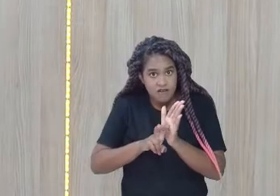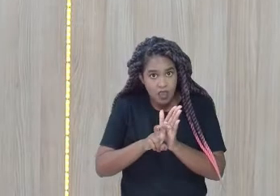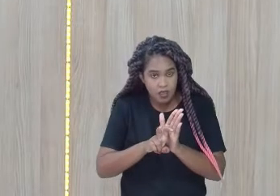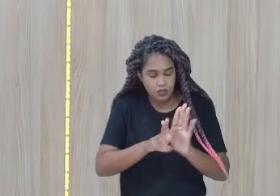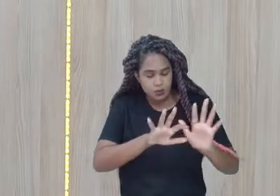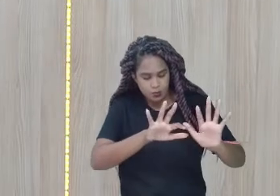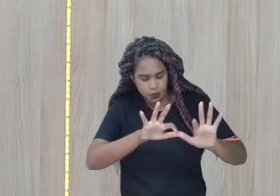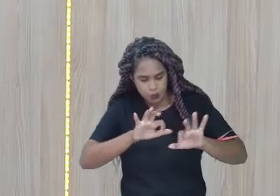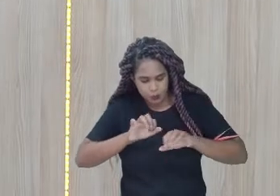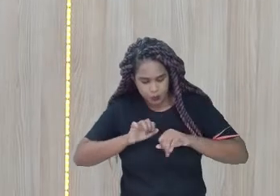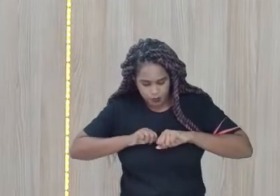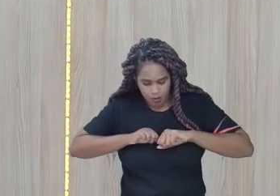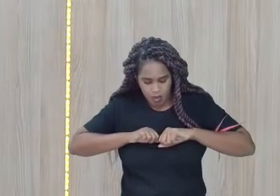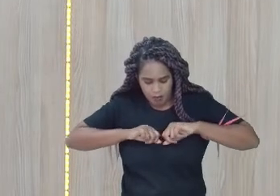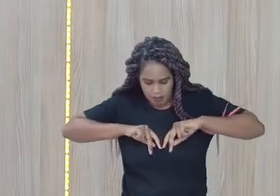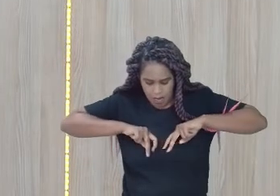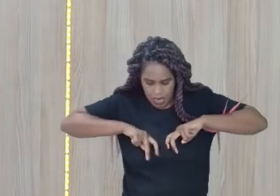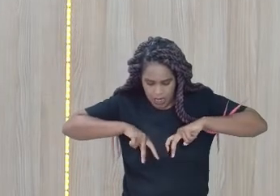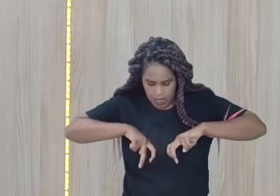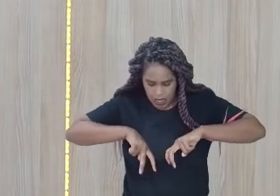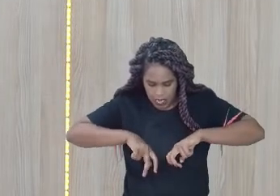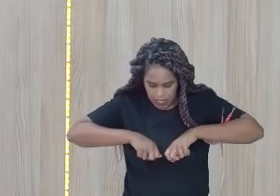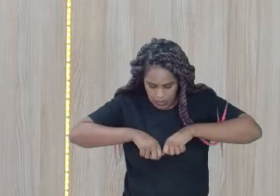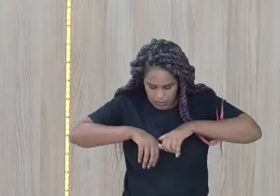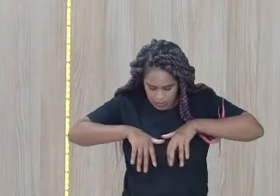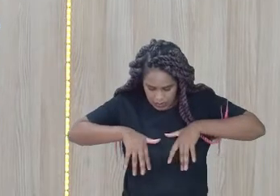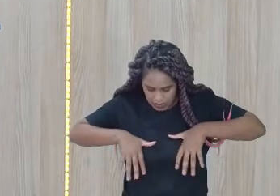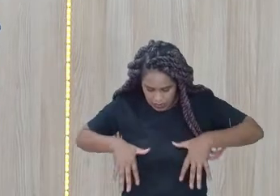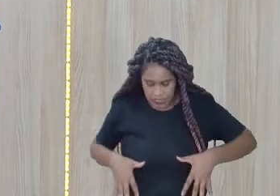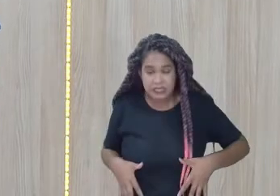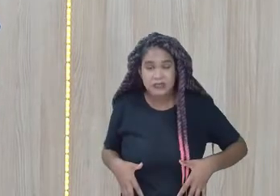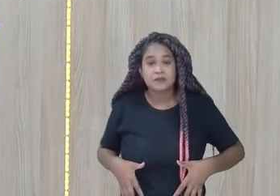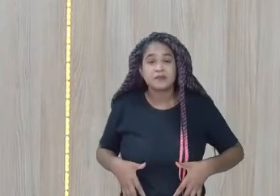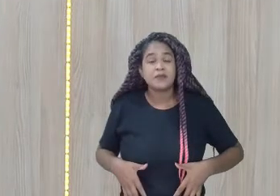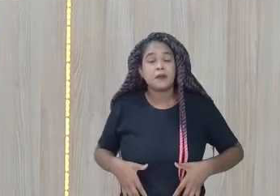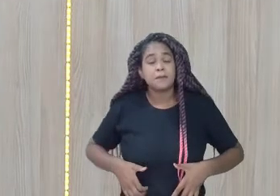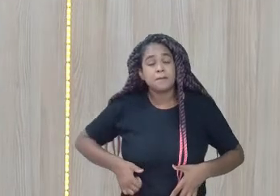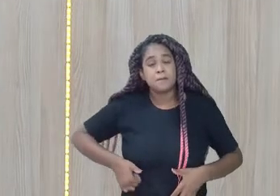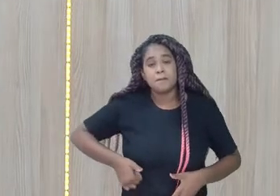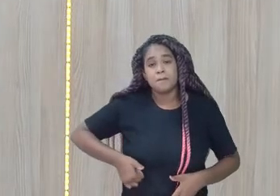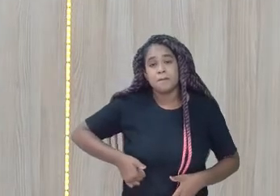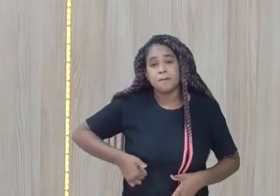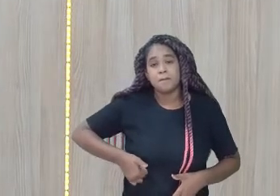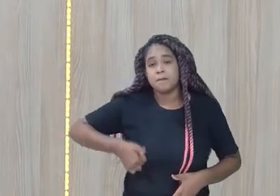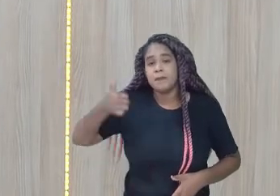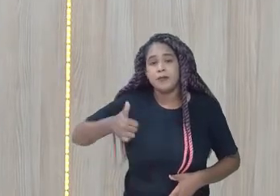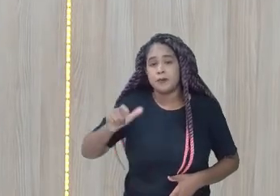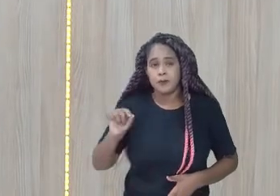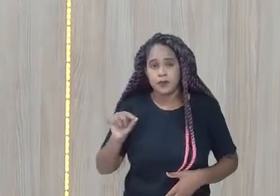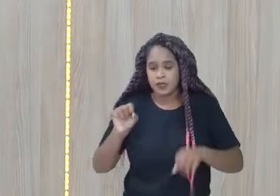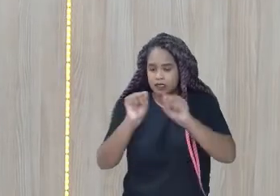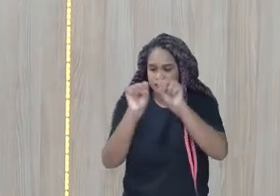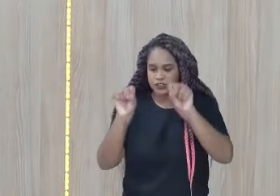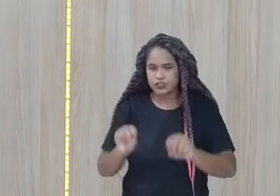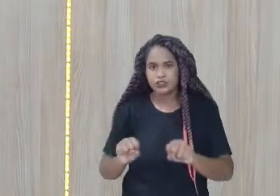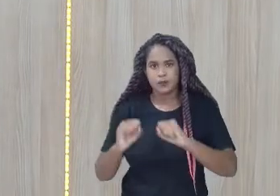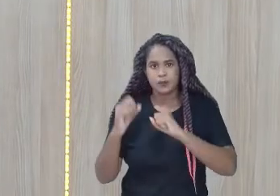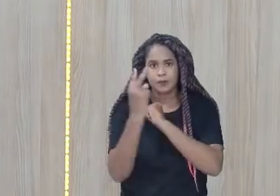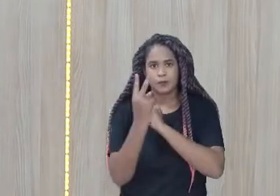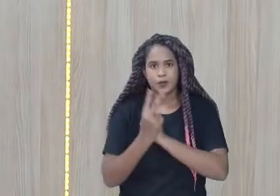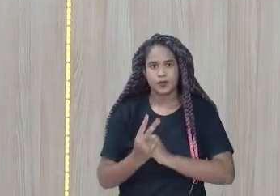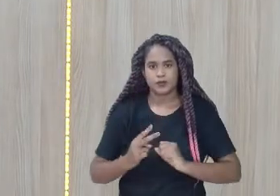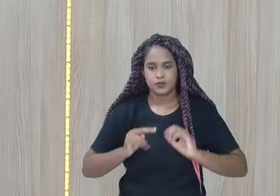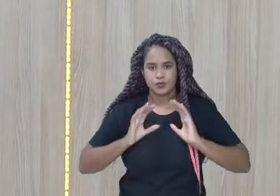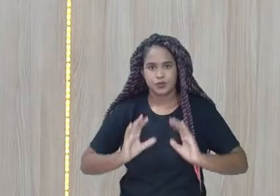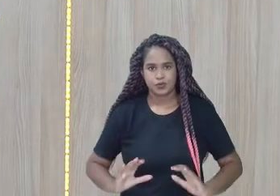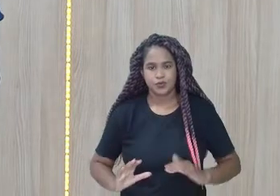contaminado, ele atinge principalmente o sistema imunológico. E o nosso organismo, que são os leucócitos,